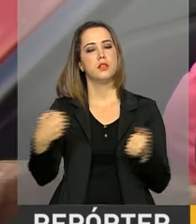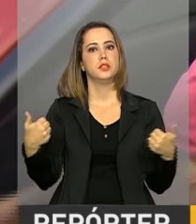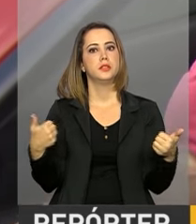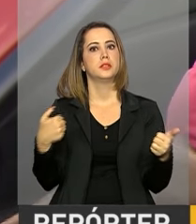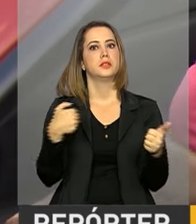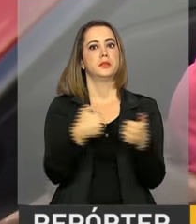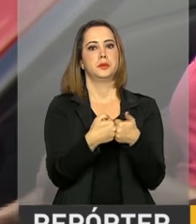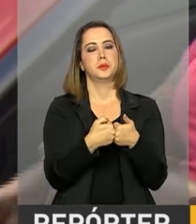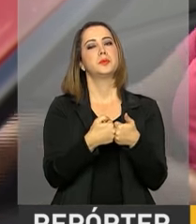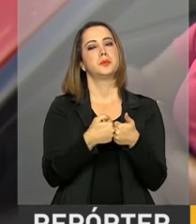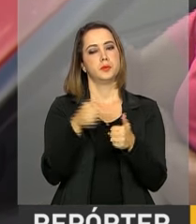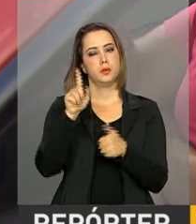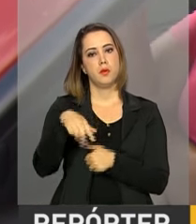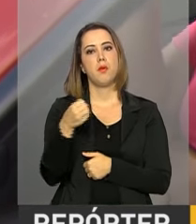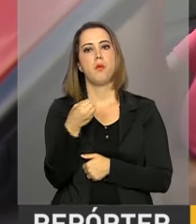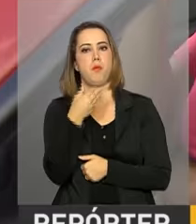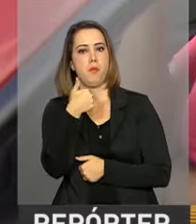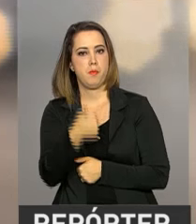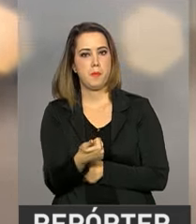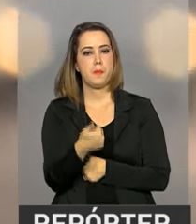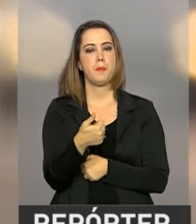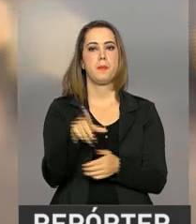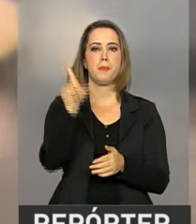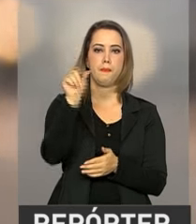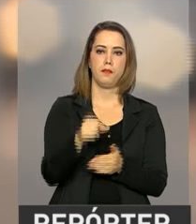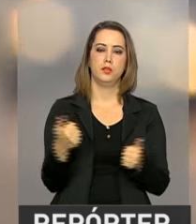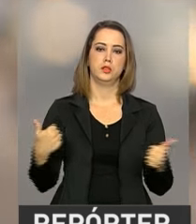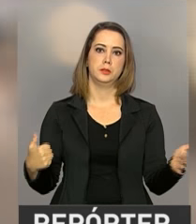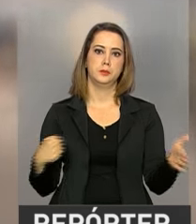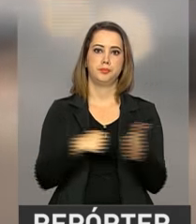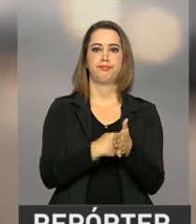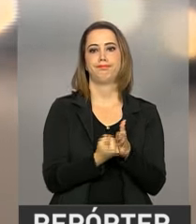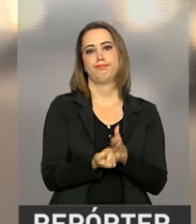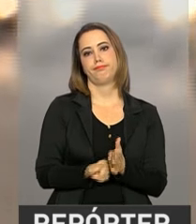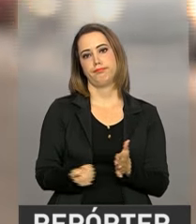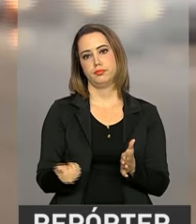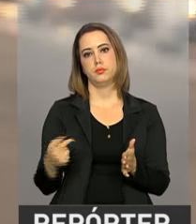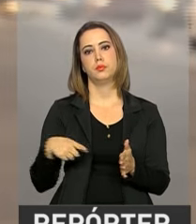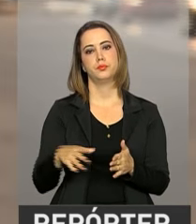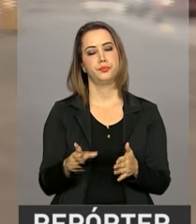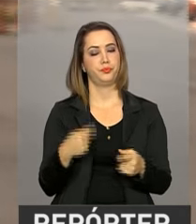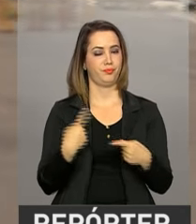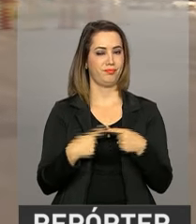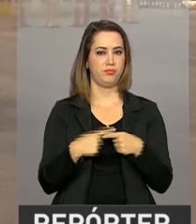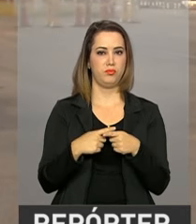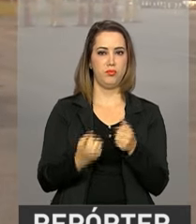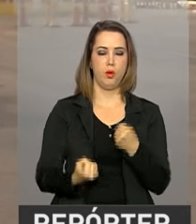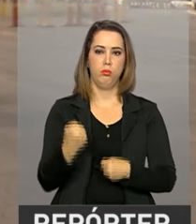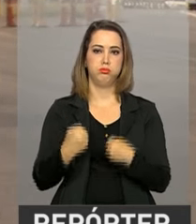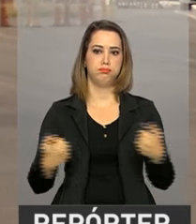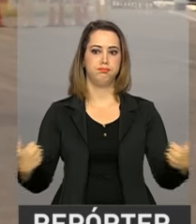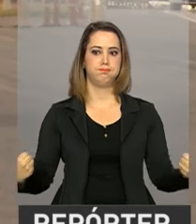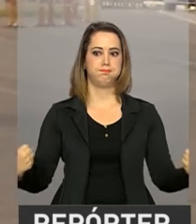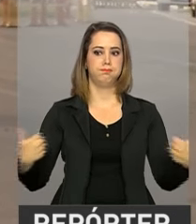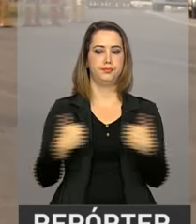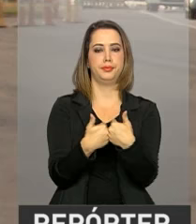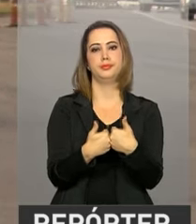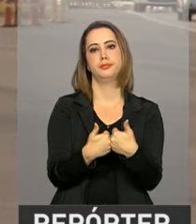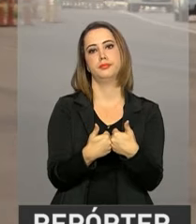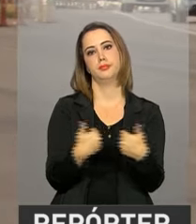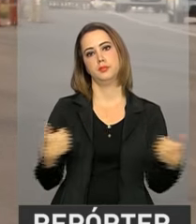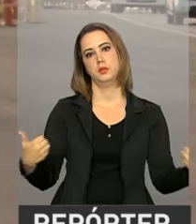né? e vai diminuir muito o acidente. A medida é para diminuir os acidentes frontais. Segundo a Polícia Rodoviária